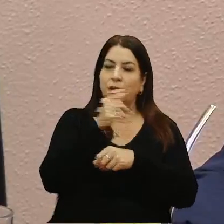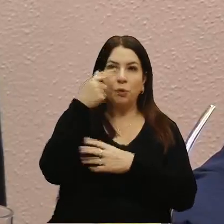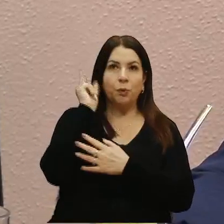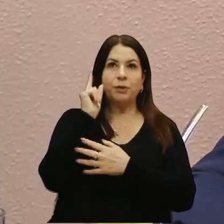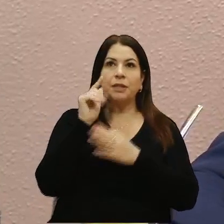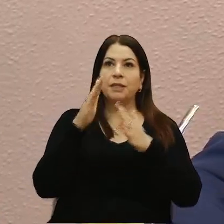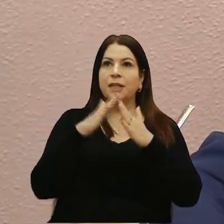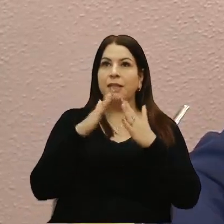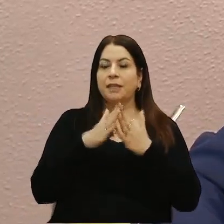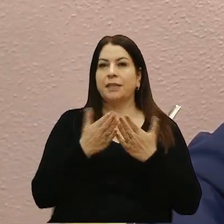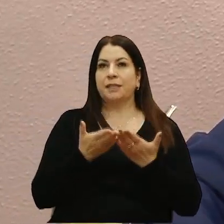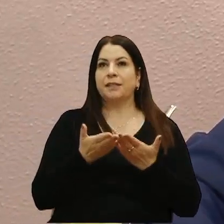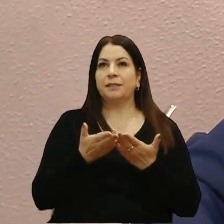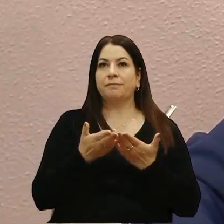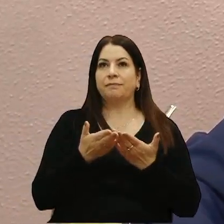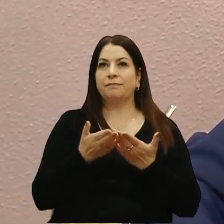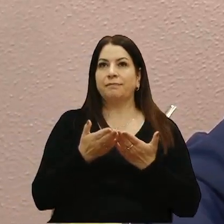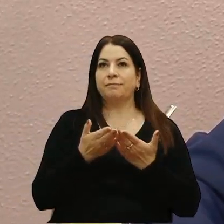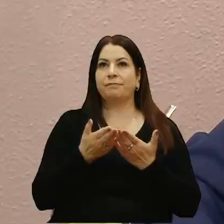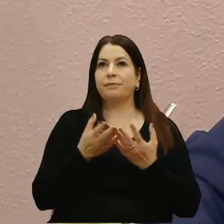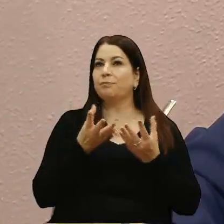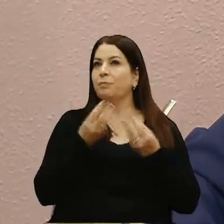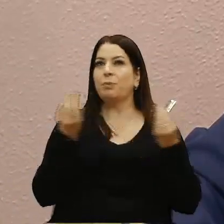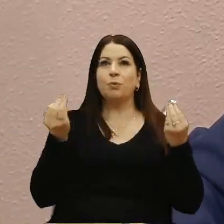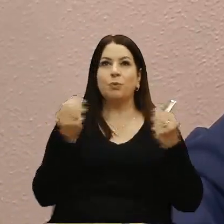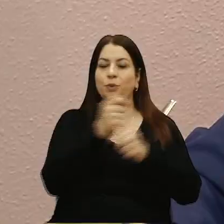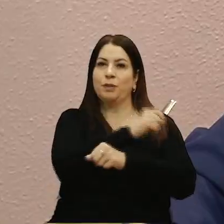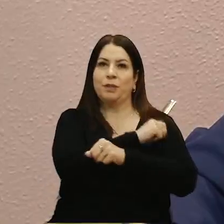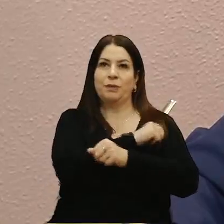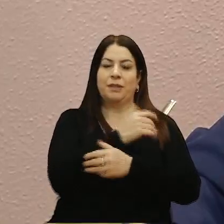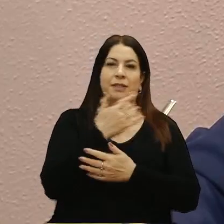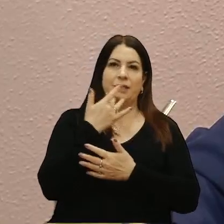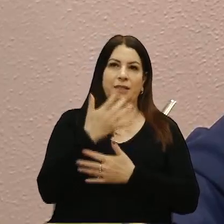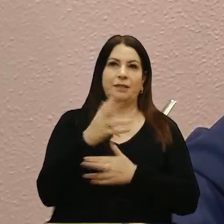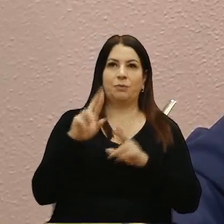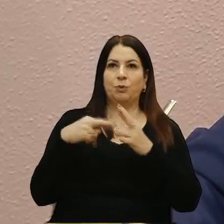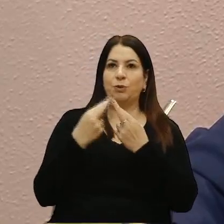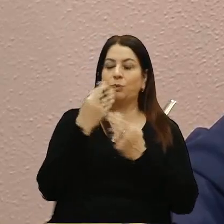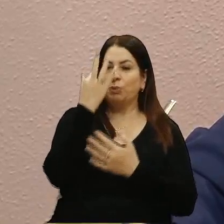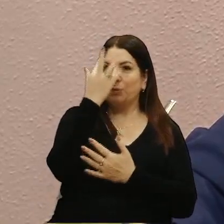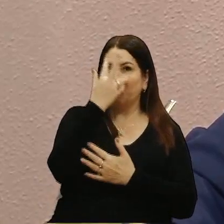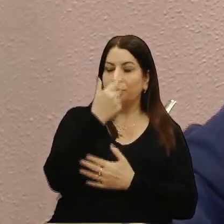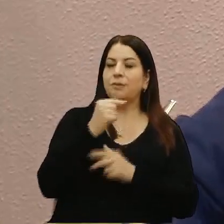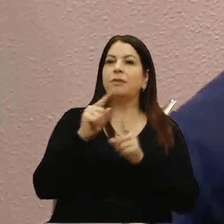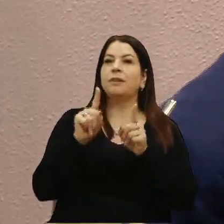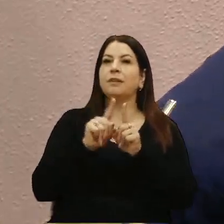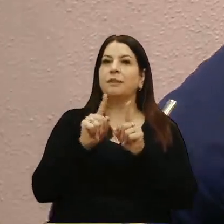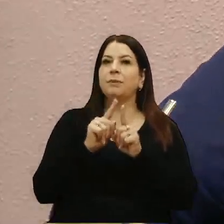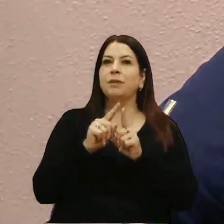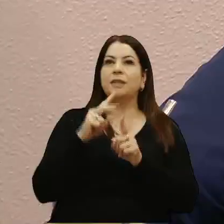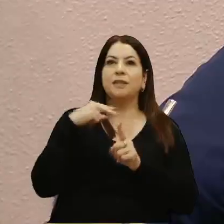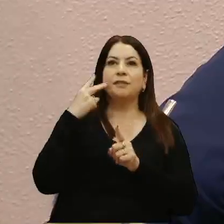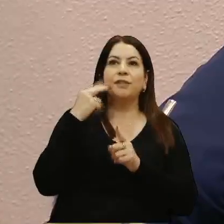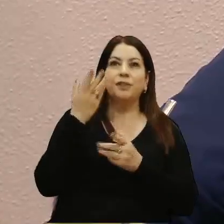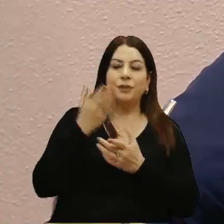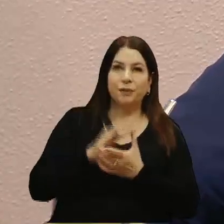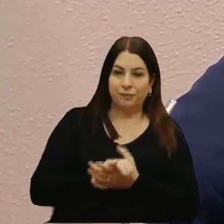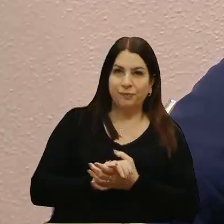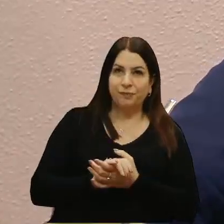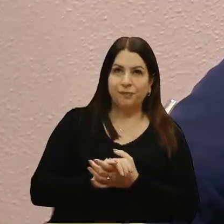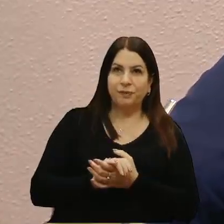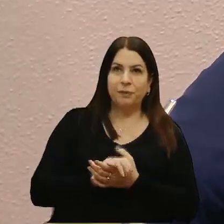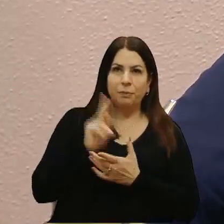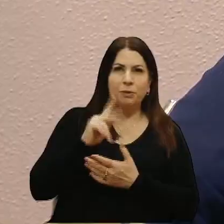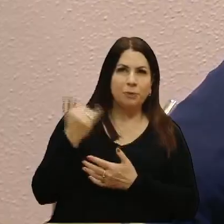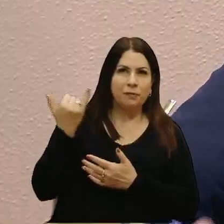casa estava repleta de estudantes à tarde, com uma sessão muito bonita. Inclusive, vereadora, alguém